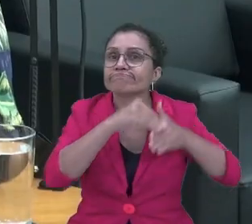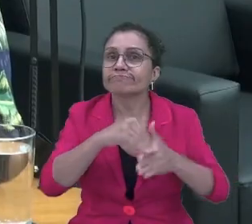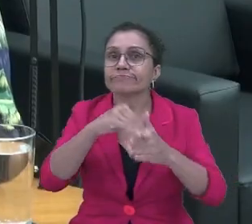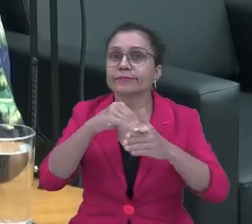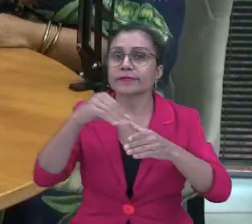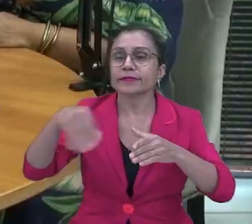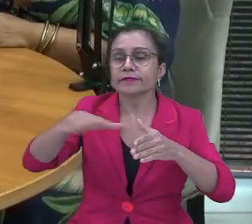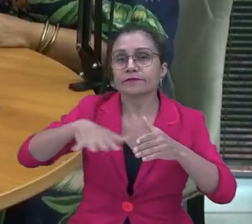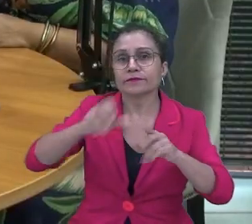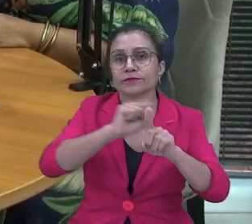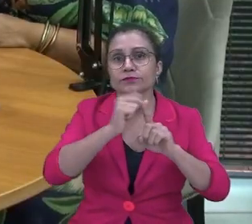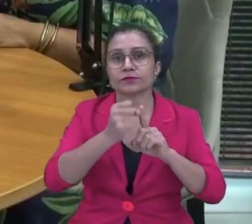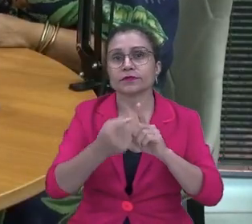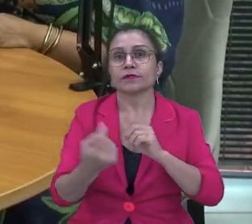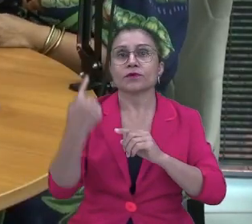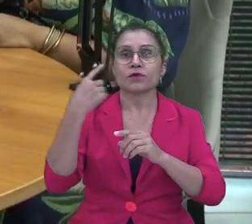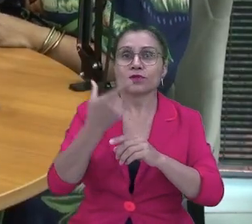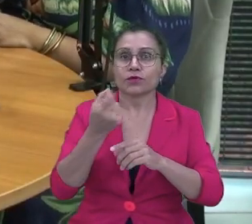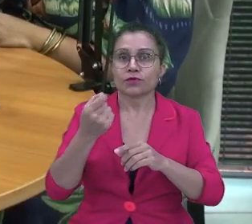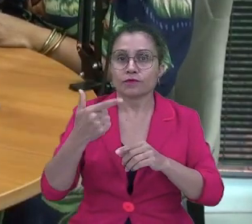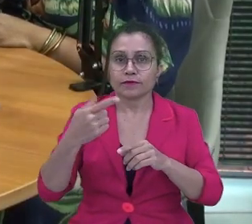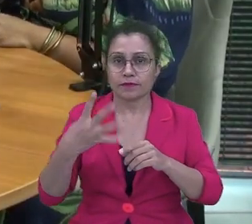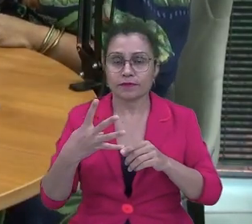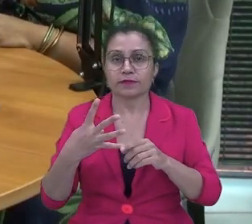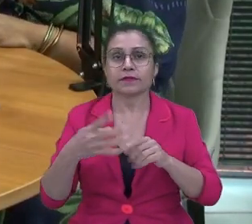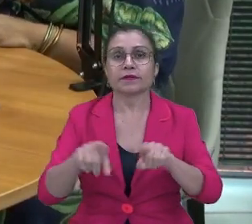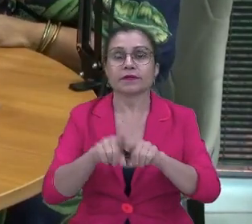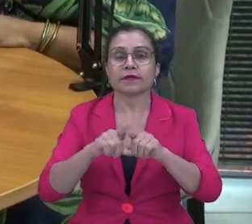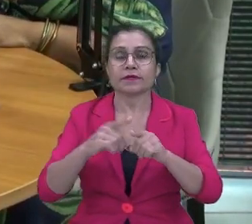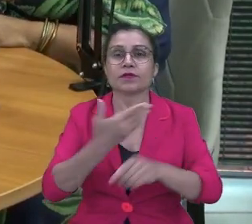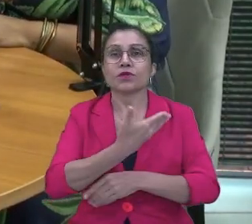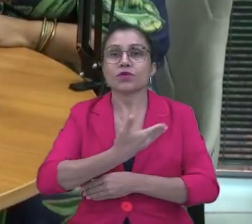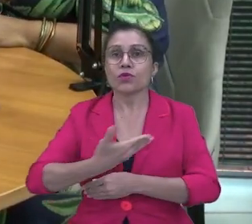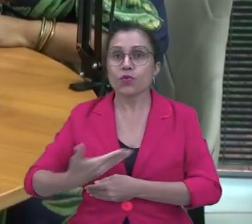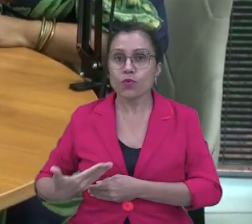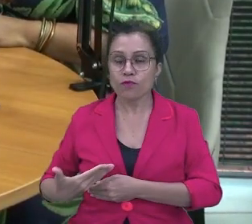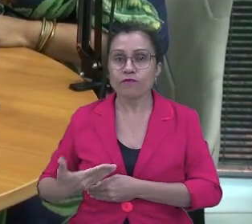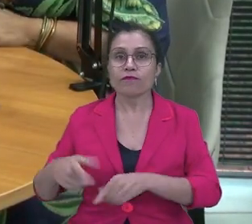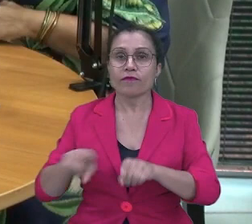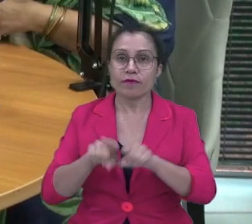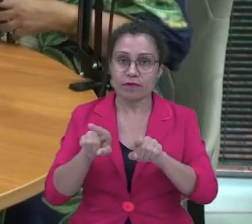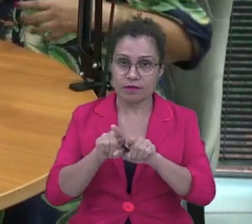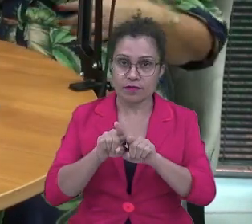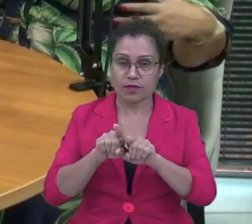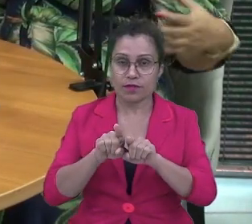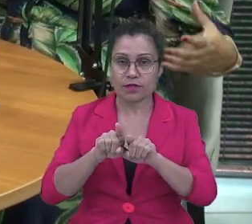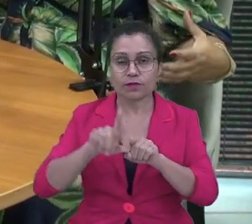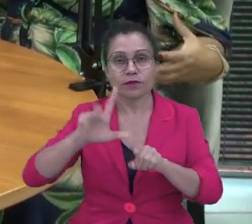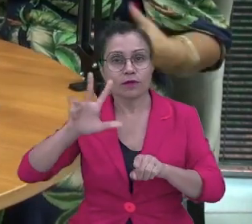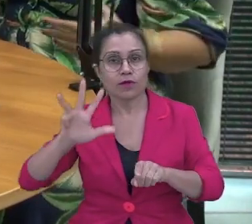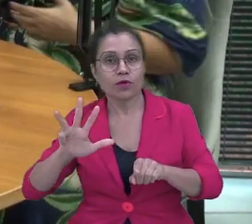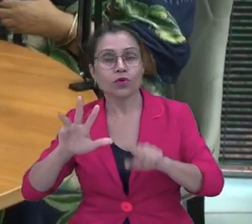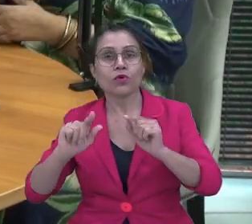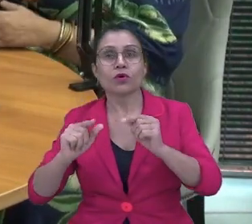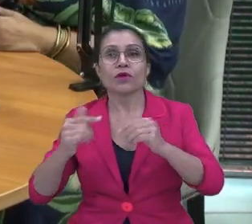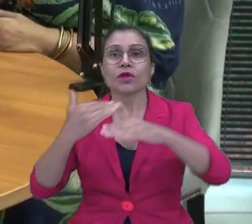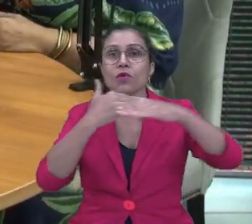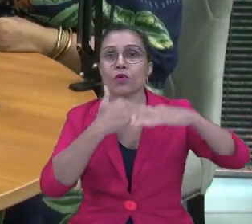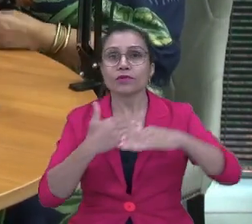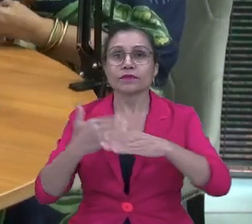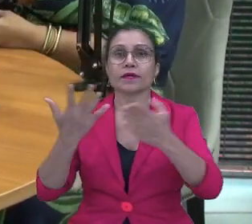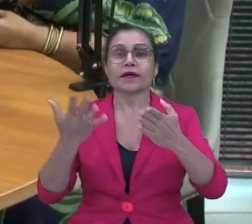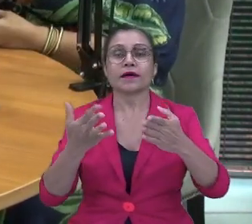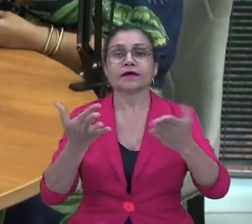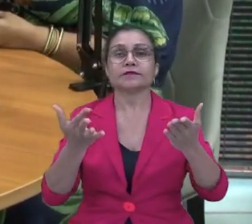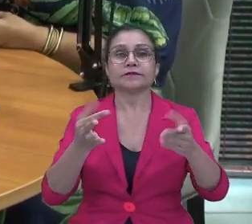social. Ano passado, em 2023, no governo Lula 3, é que nós tivemos a igualdade salarial. Olha esse tempo aí, olha essa